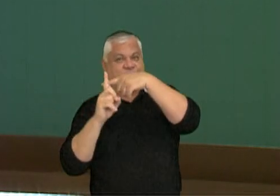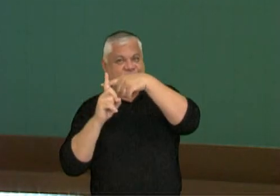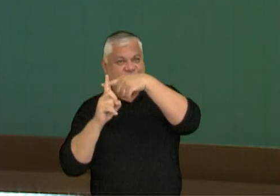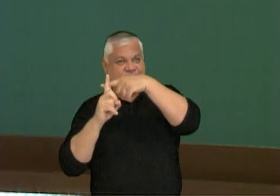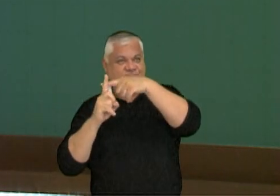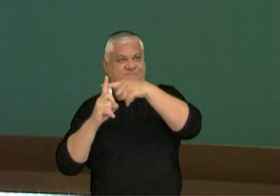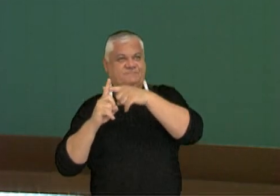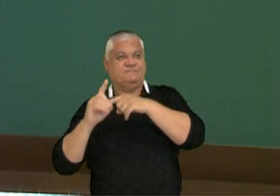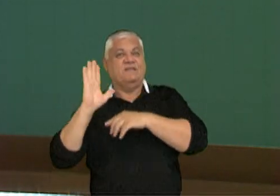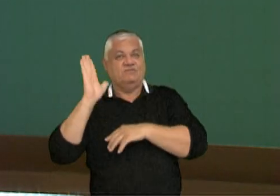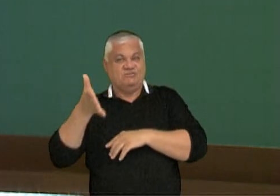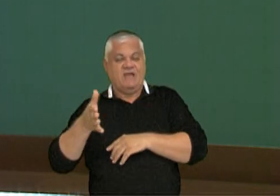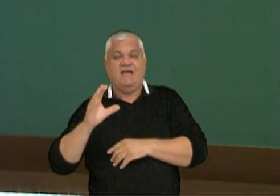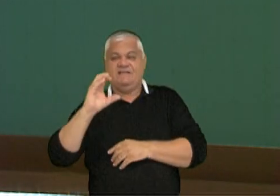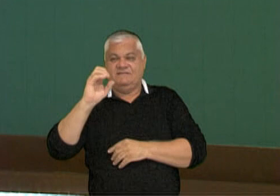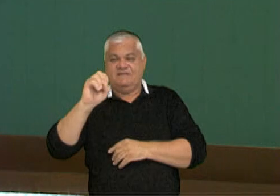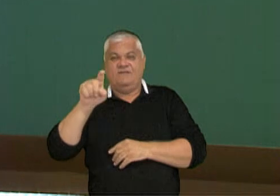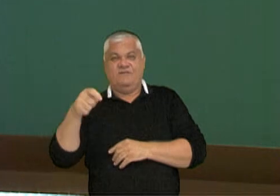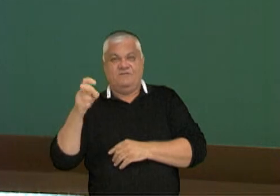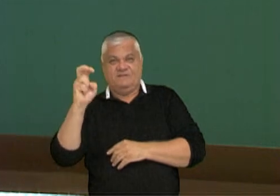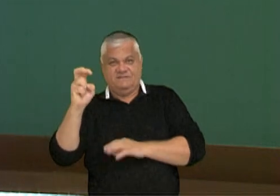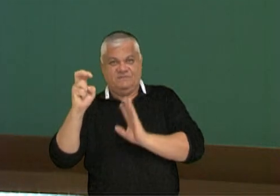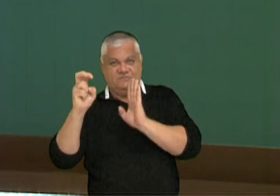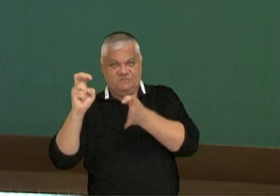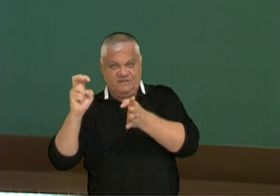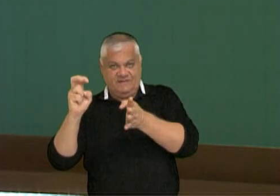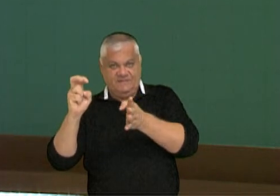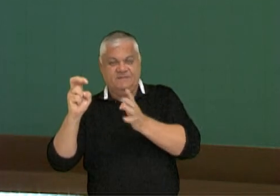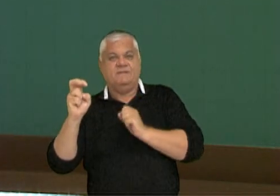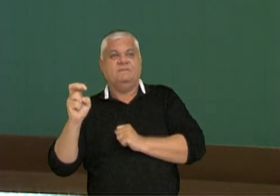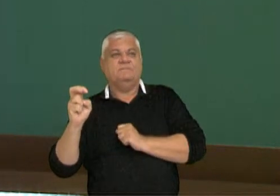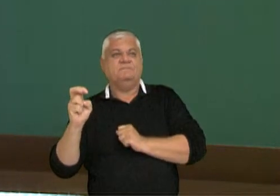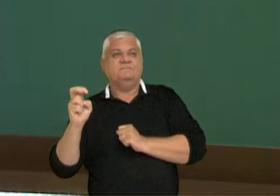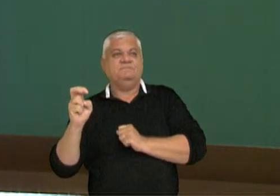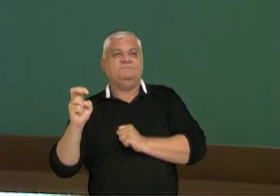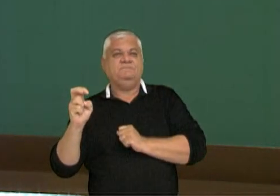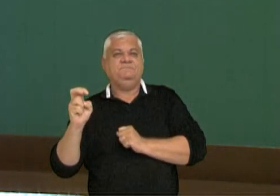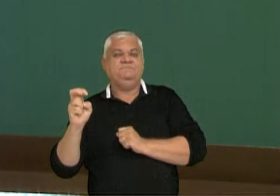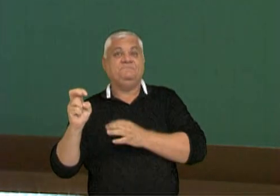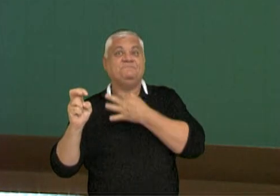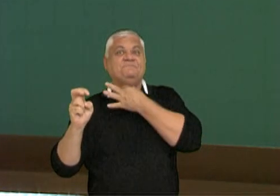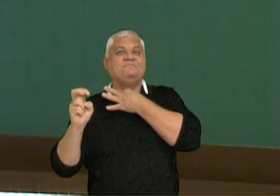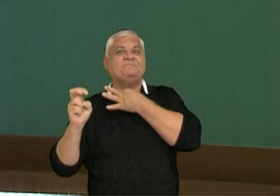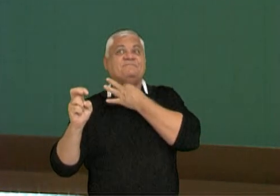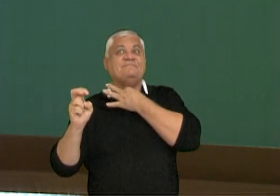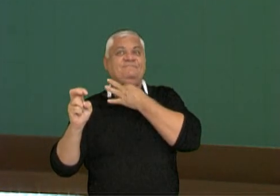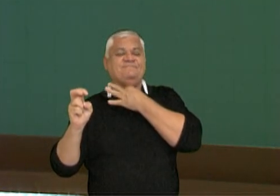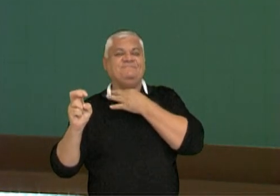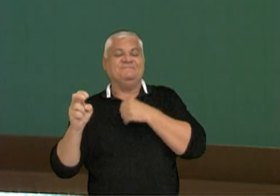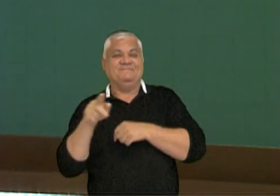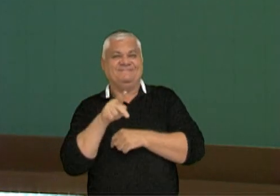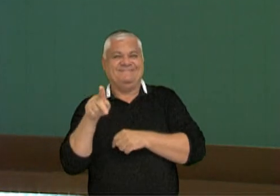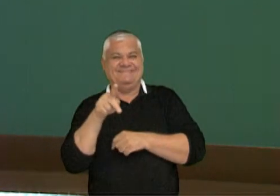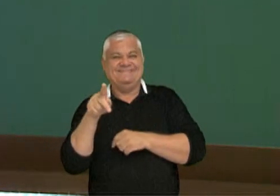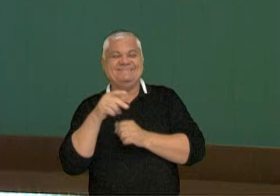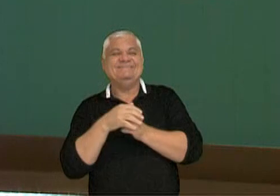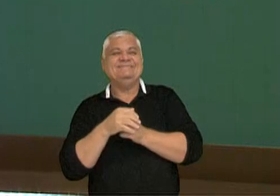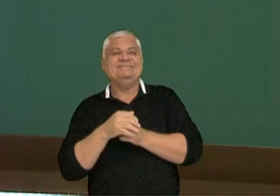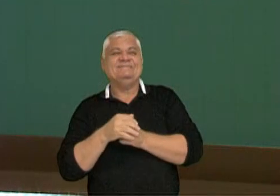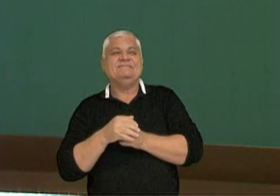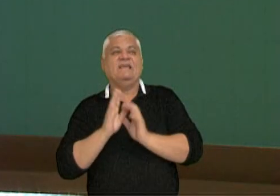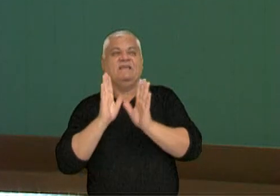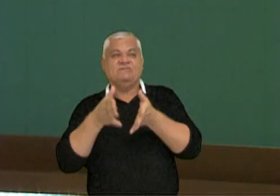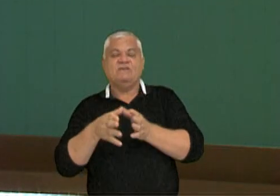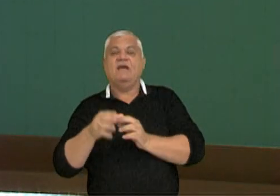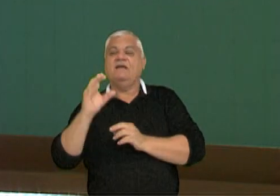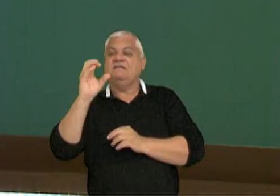tinha esse 0,5 como referência. Desculpe, pessoal, a voz da professora falhou. Eu já tinha